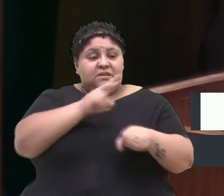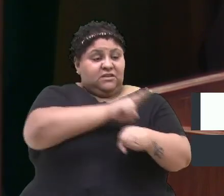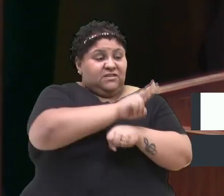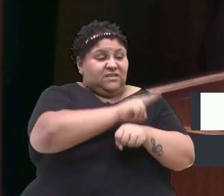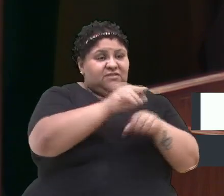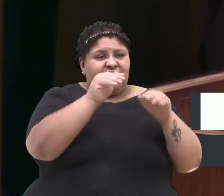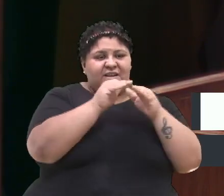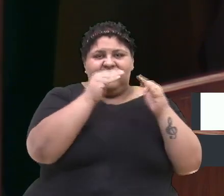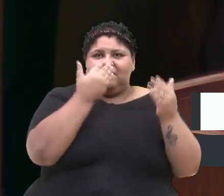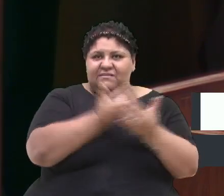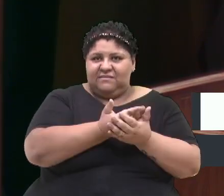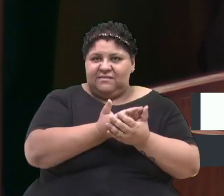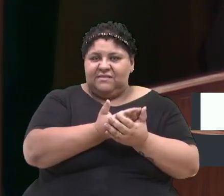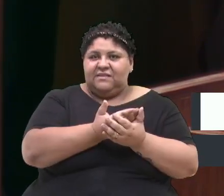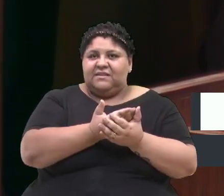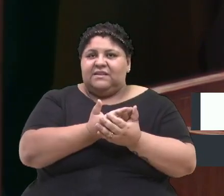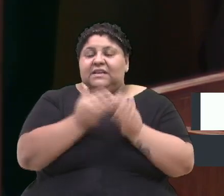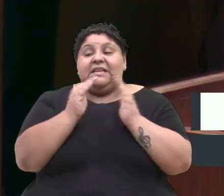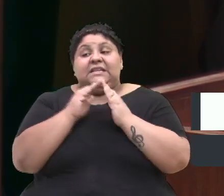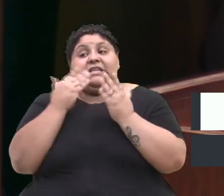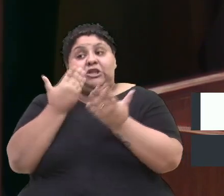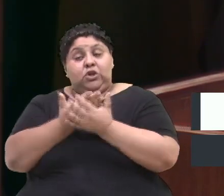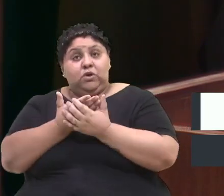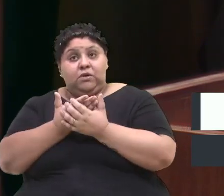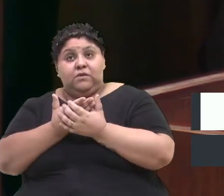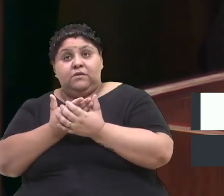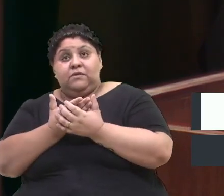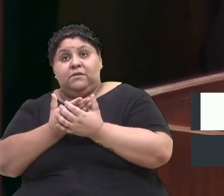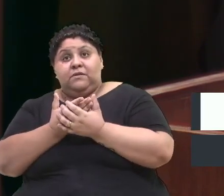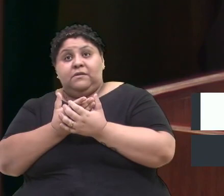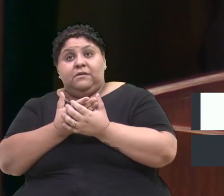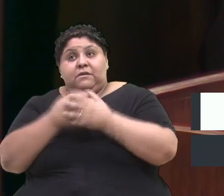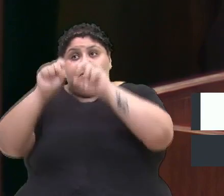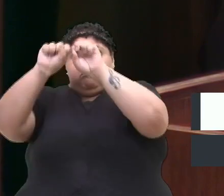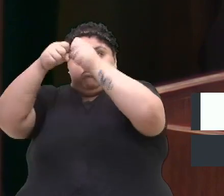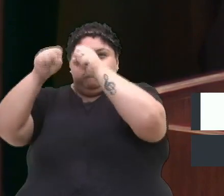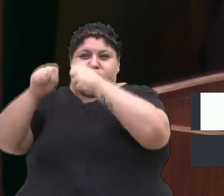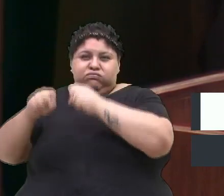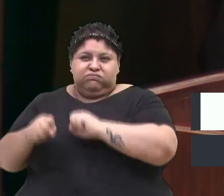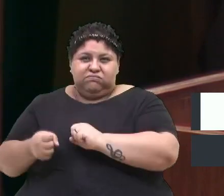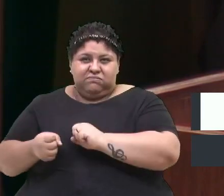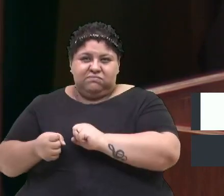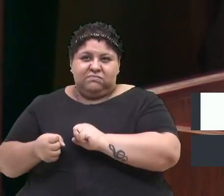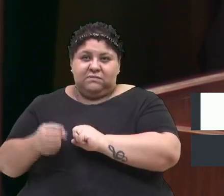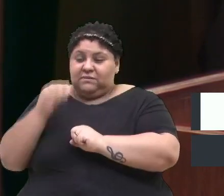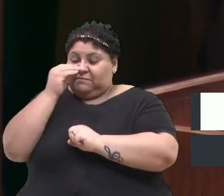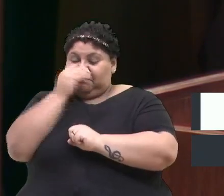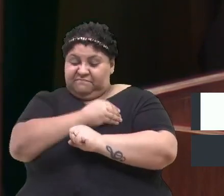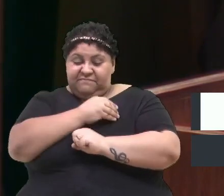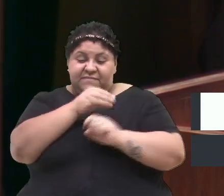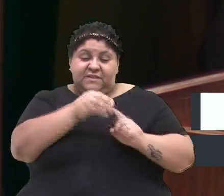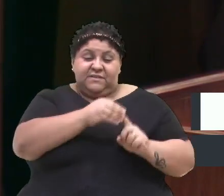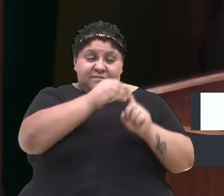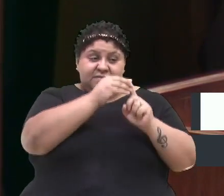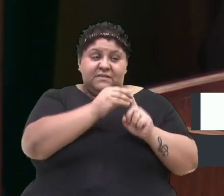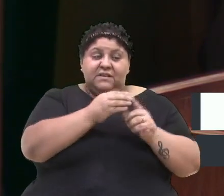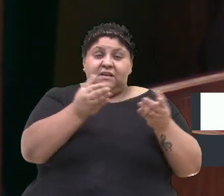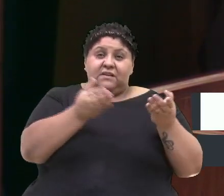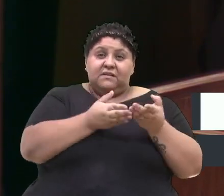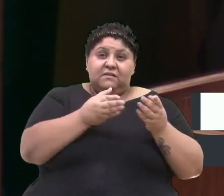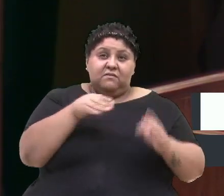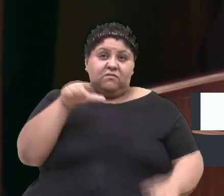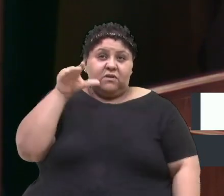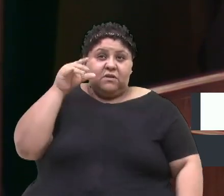escolas, escolas com infraestruturas precárias. E, principalmente, hoje a gente observa